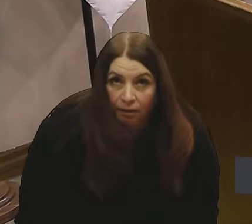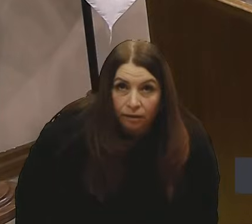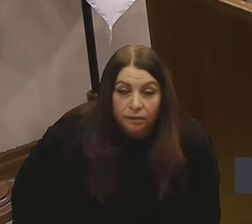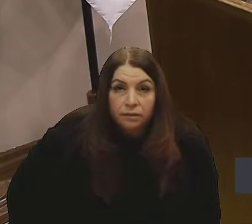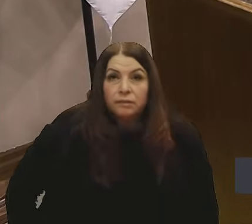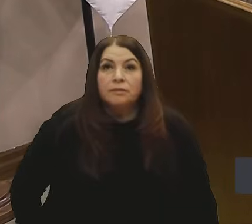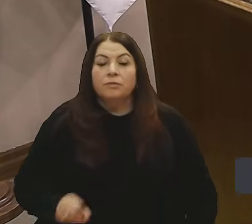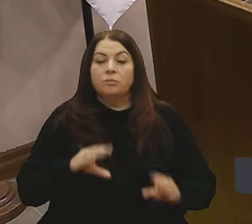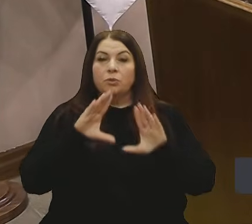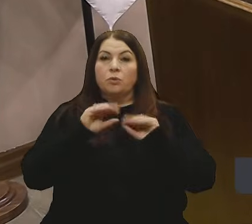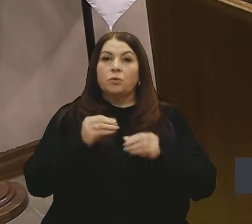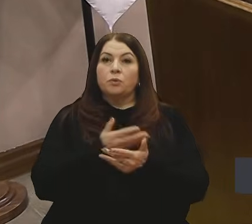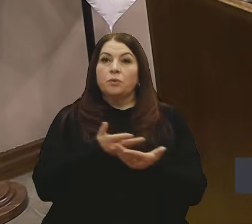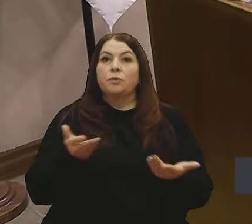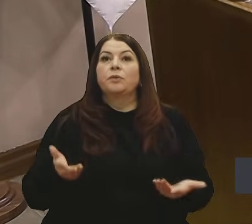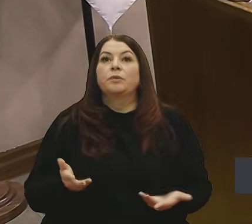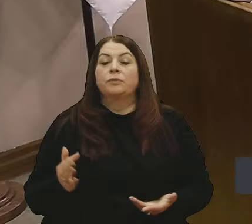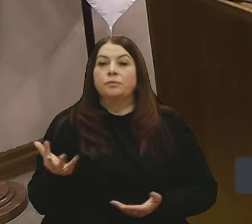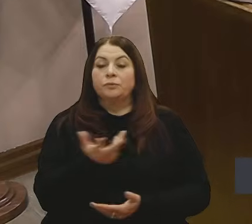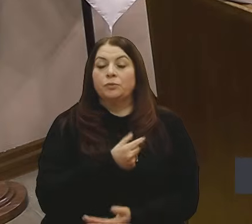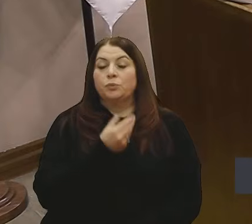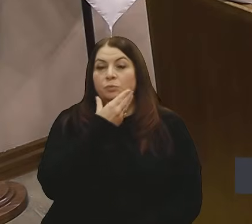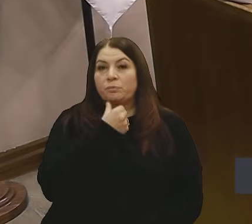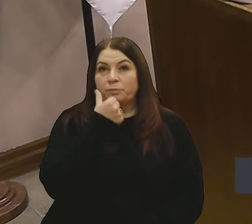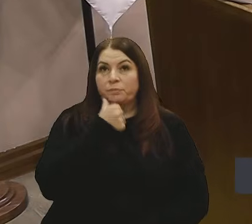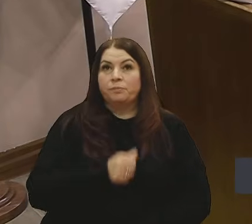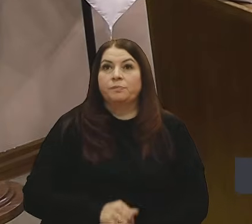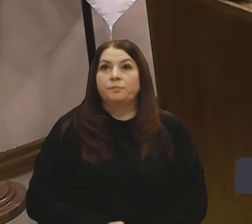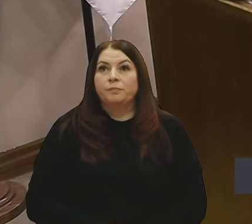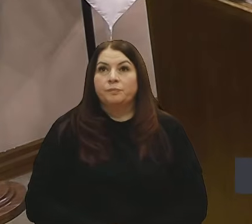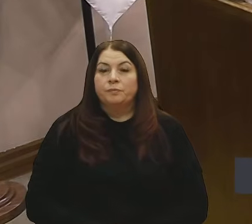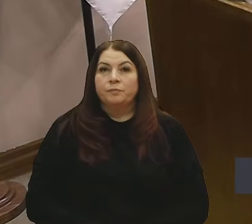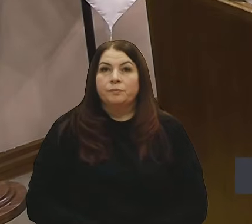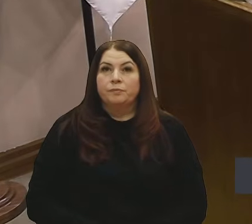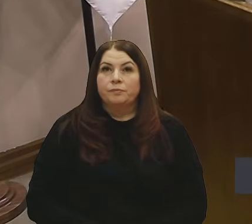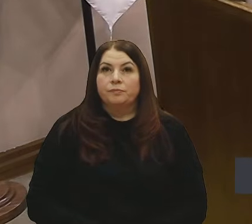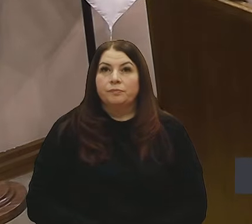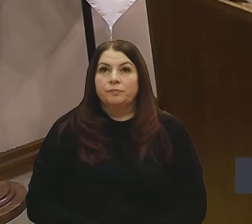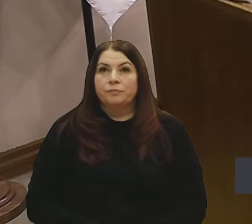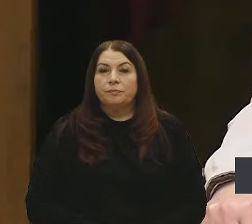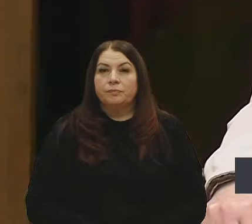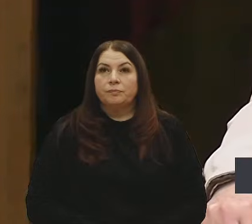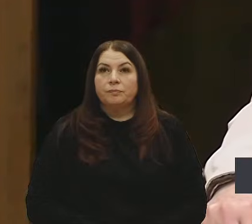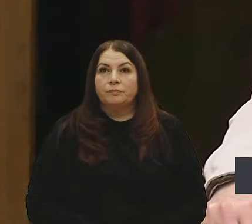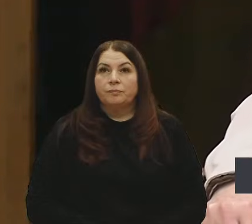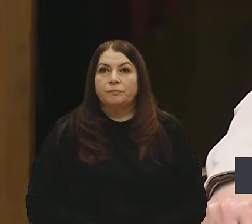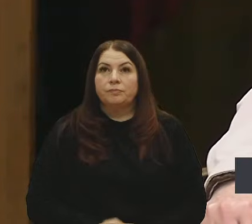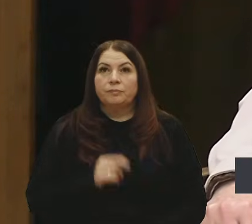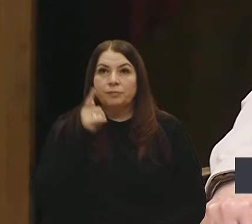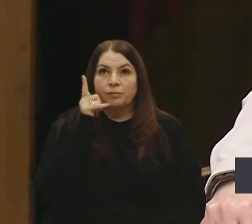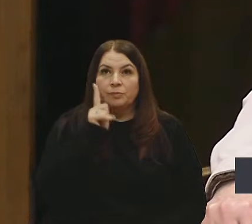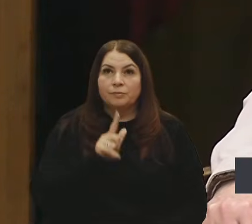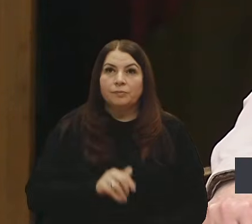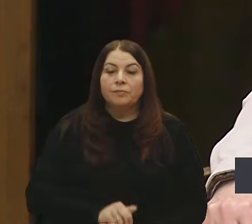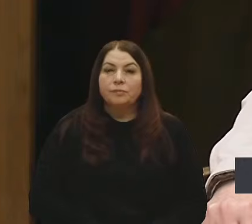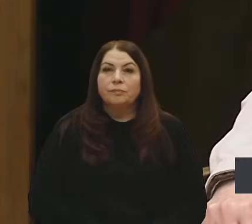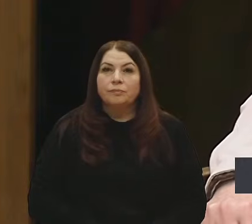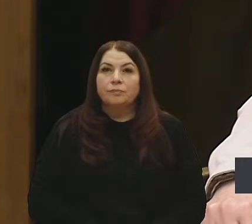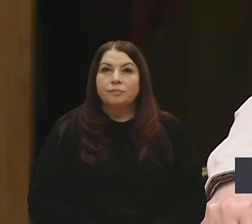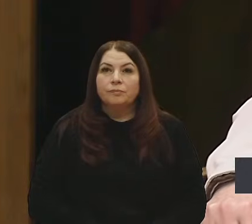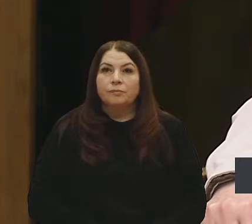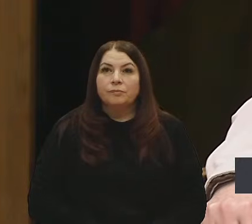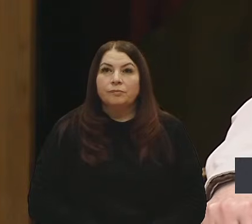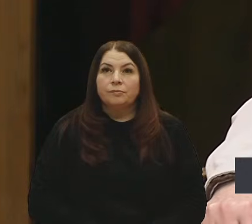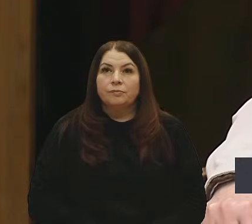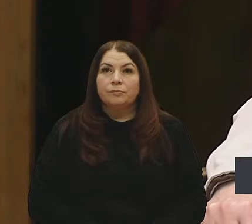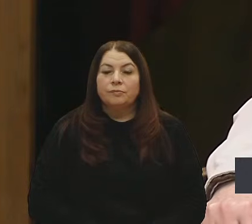Boa noite a todos e todas. O Lucas, eu